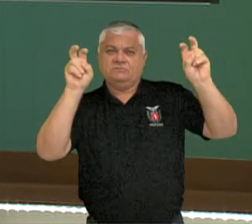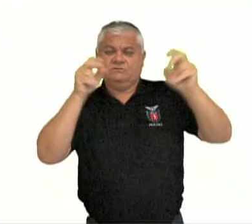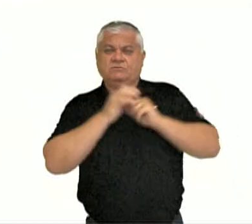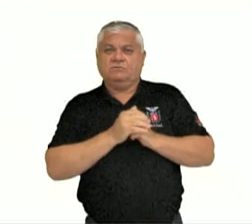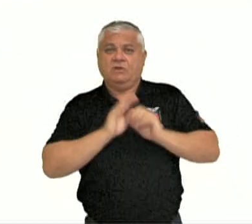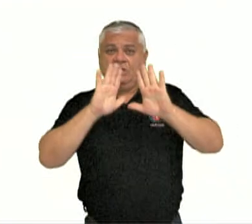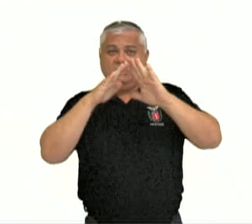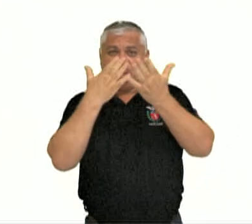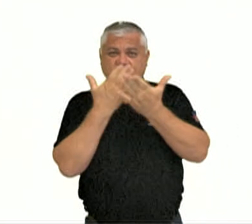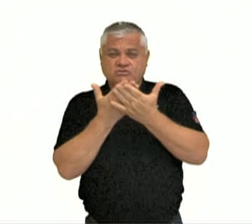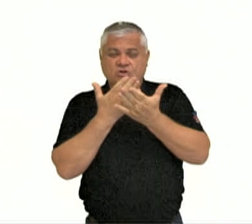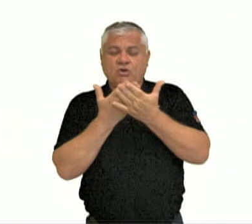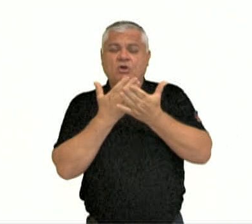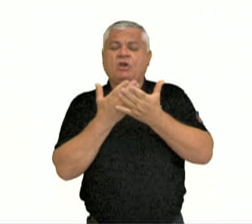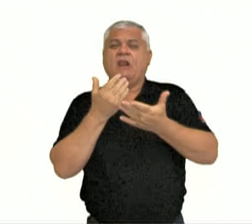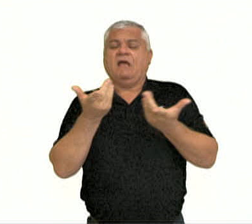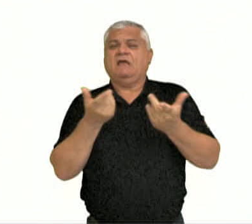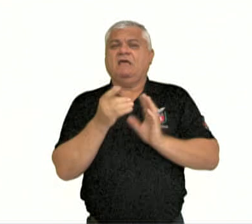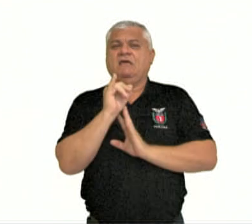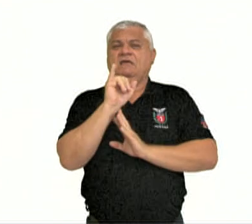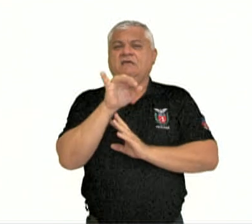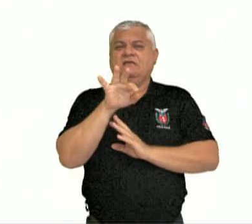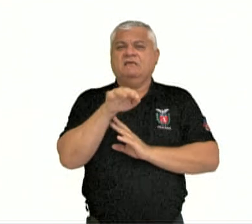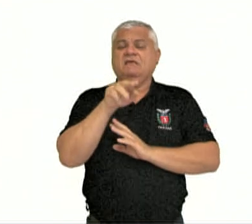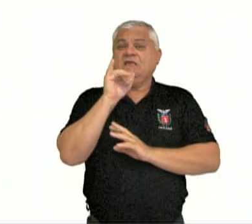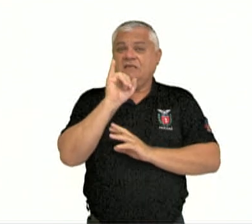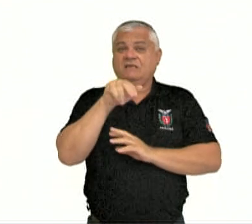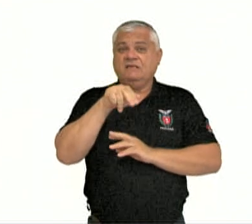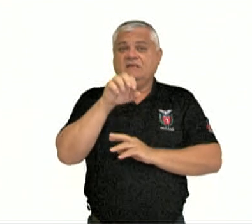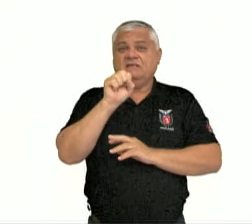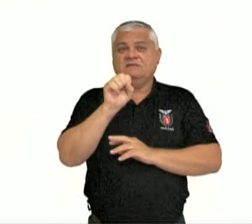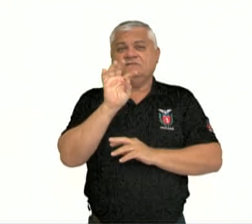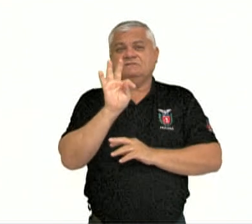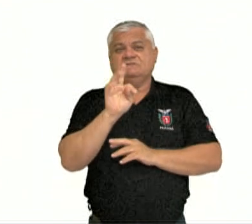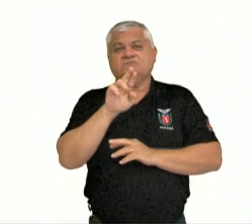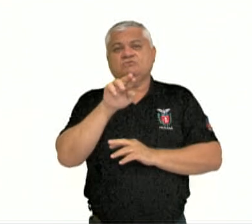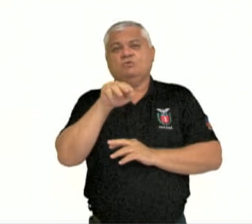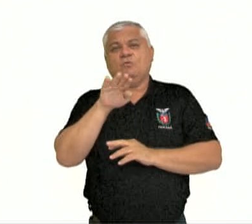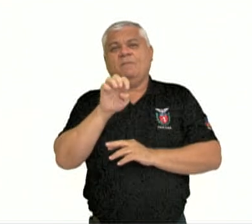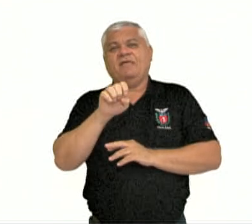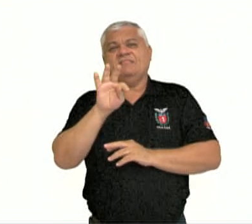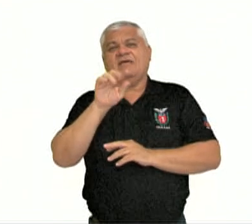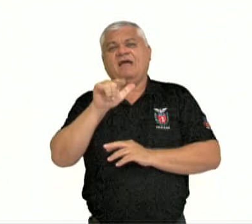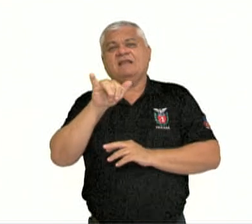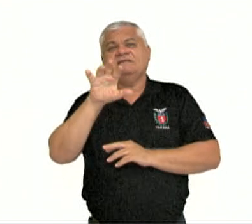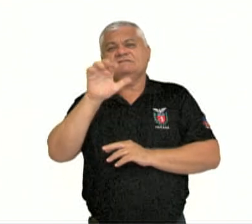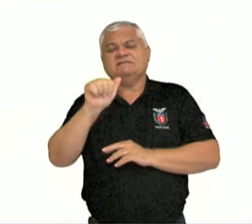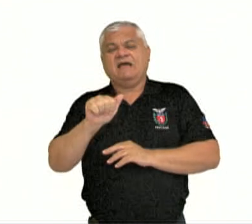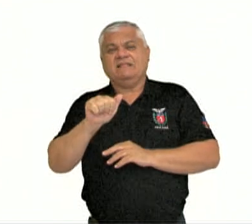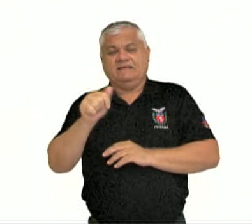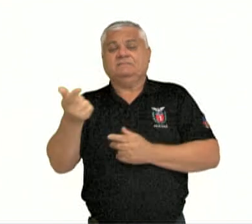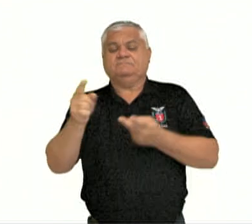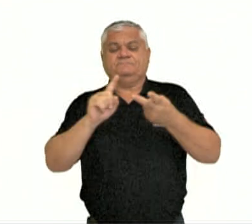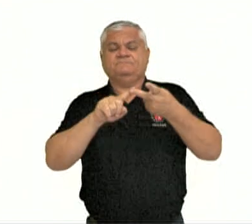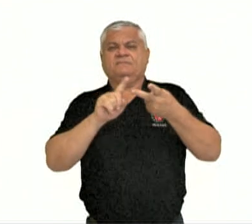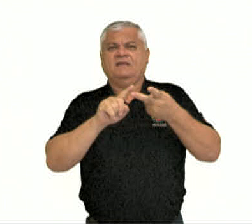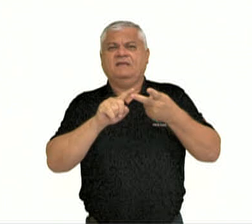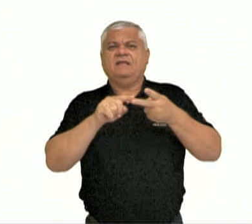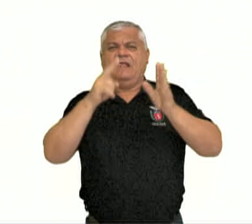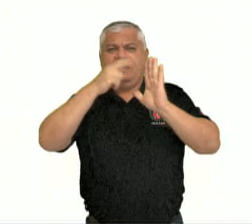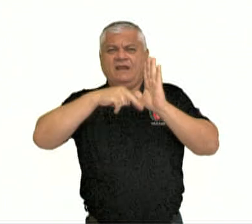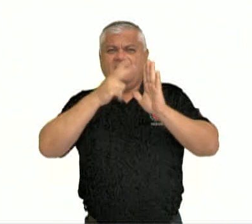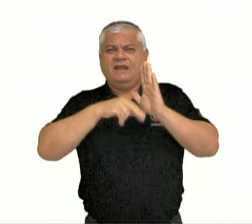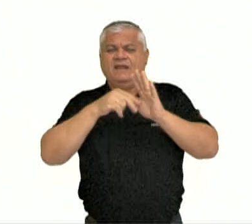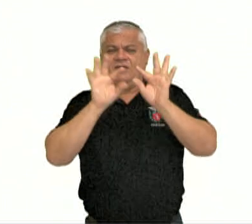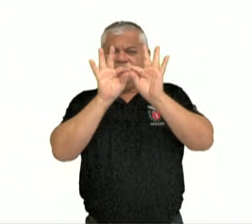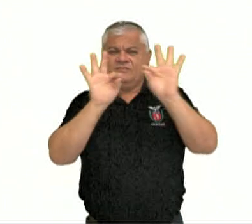escola instrumentalizada e sensível. Releia também um trecho da gravata. Gravata quer dizer